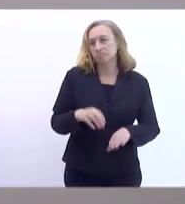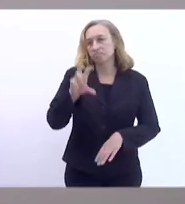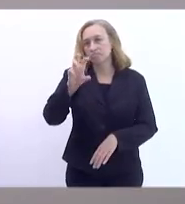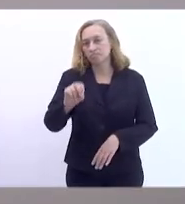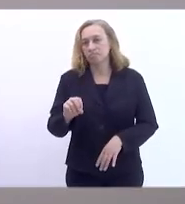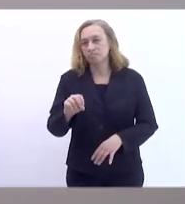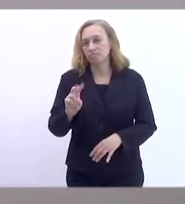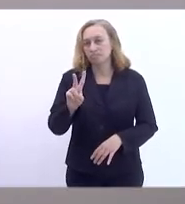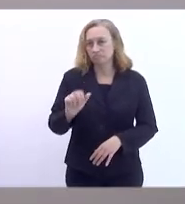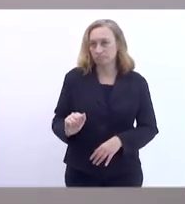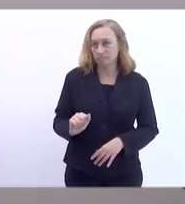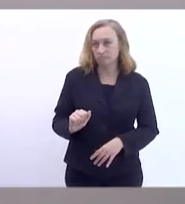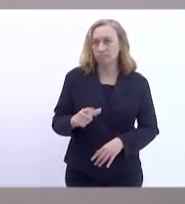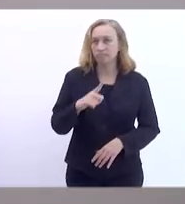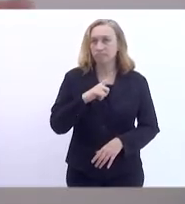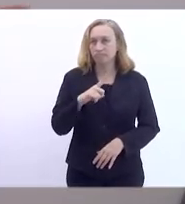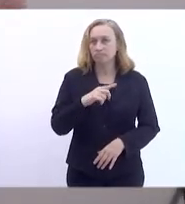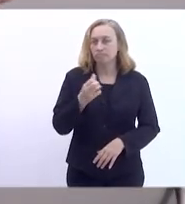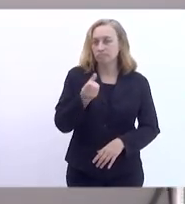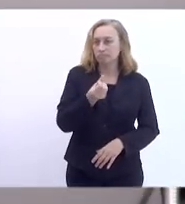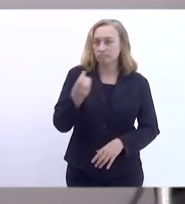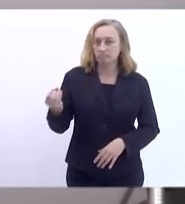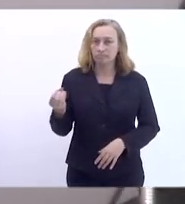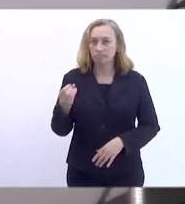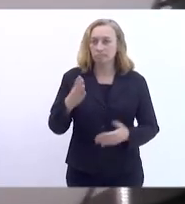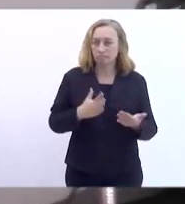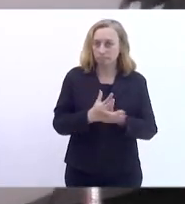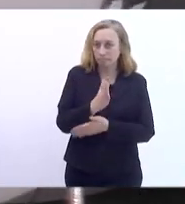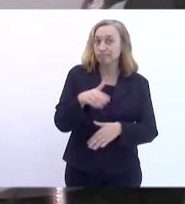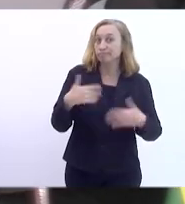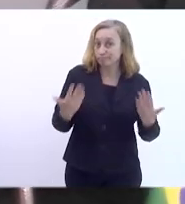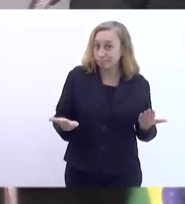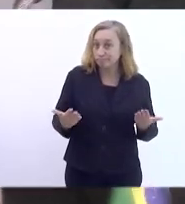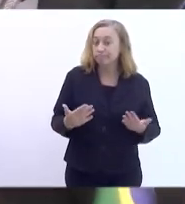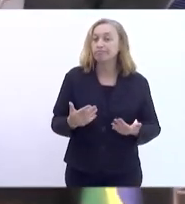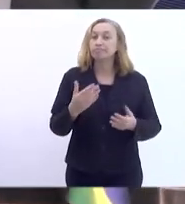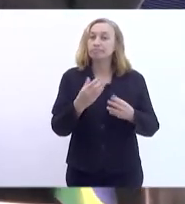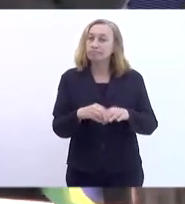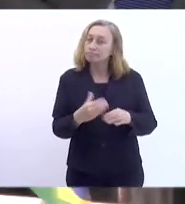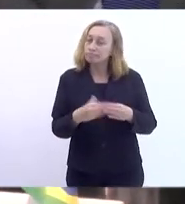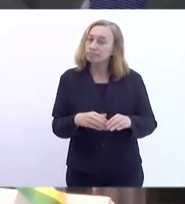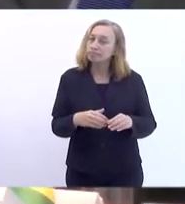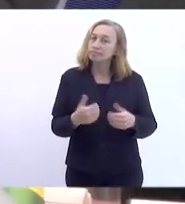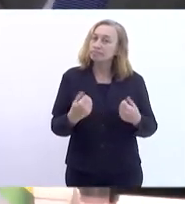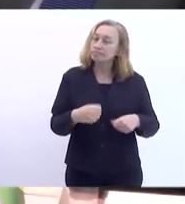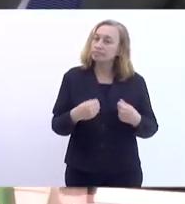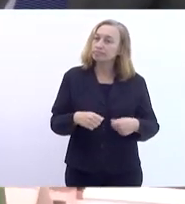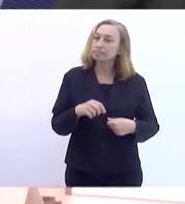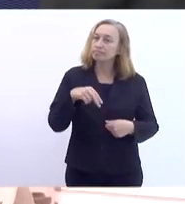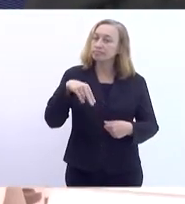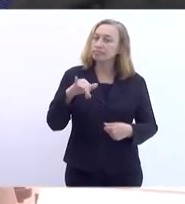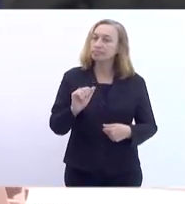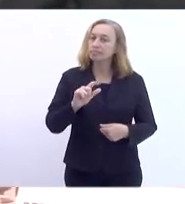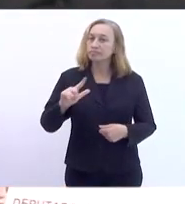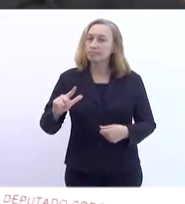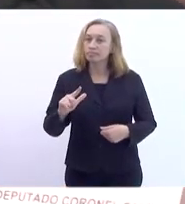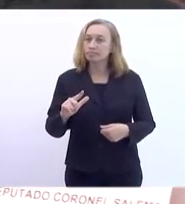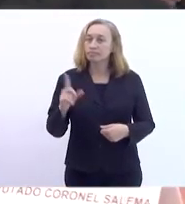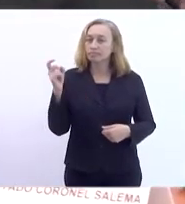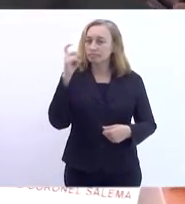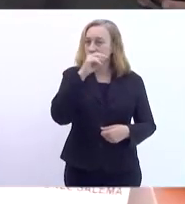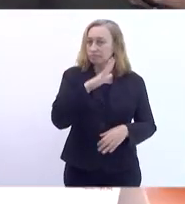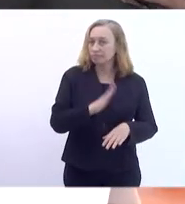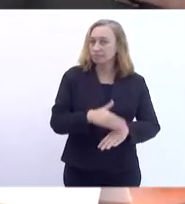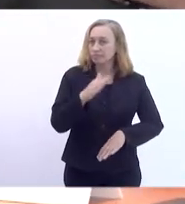50 vagas que tenhamos 600 aprovados só o concurso tem que ter níveis de dificuldade maior